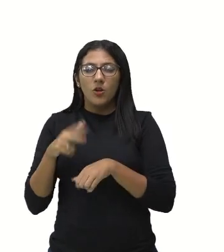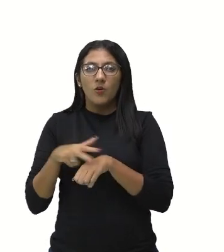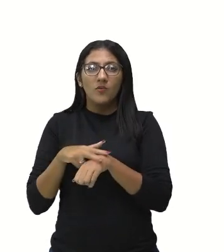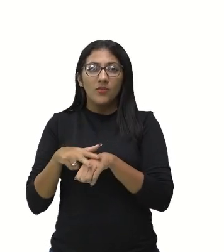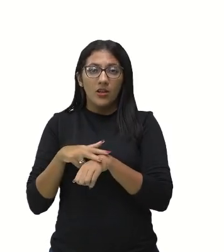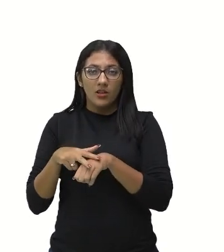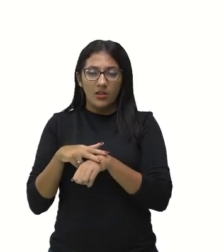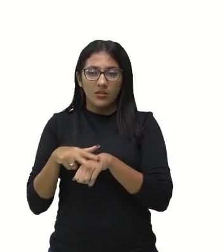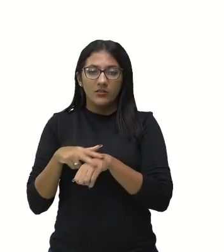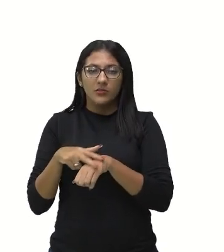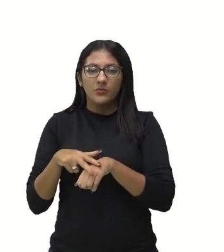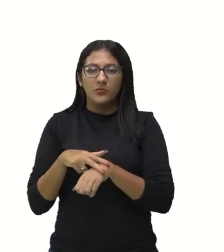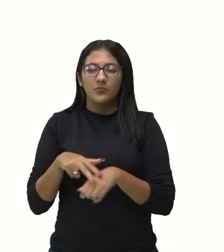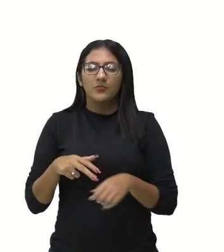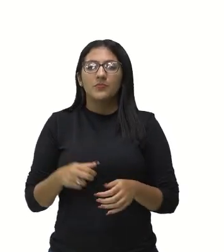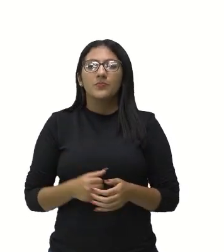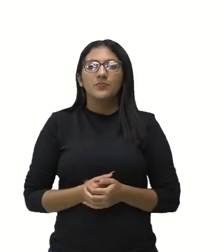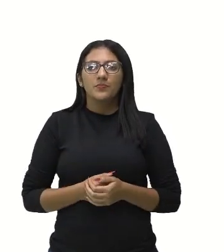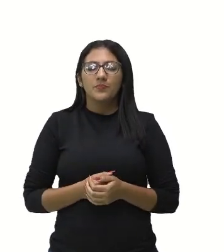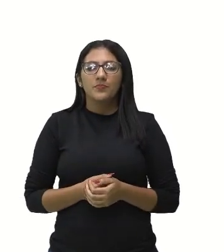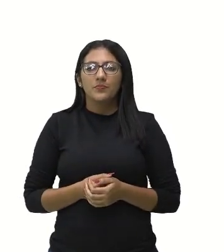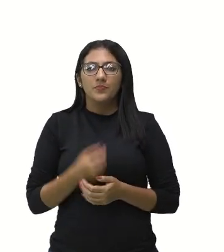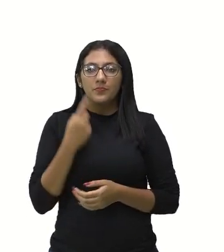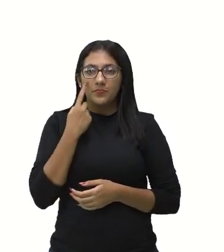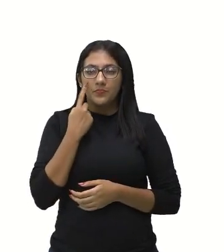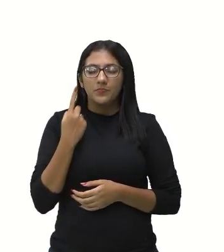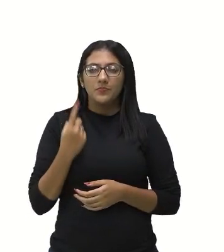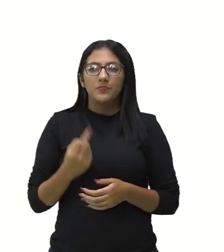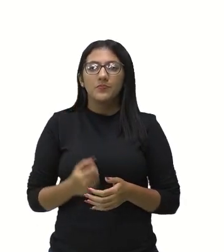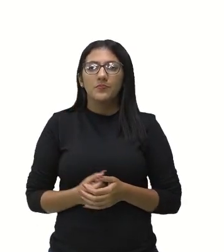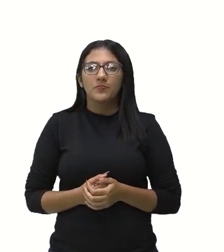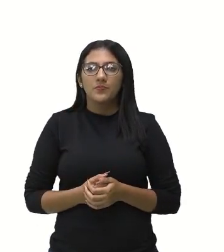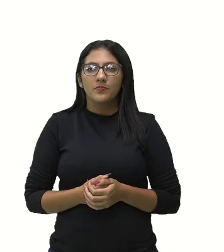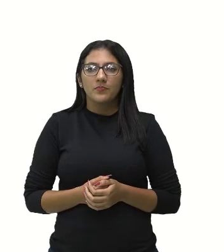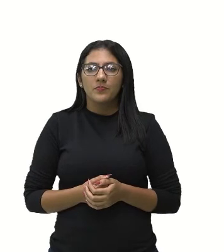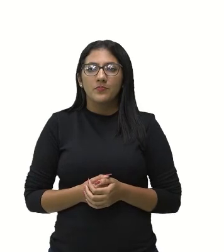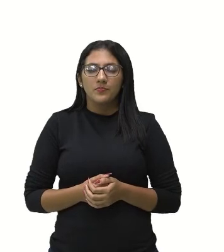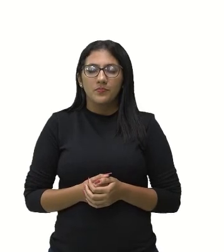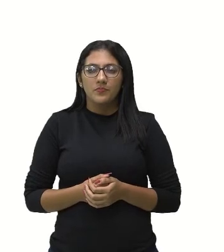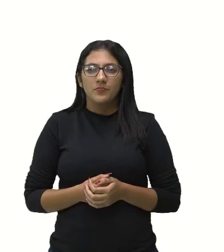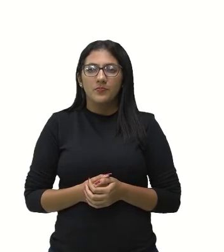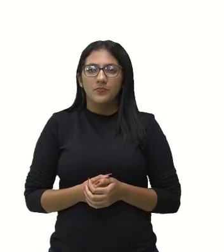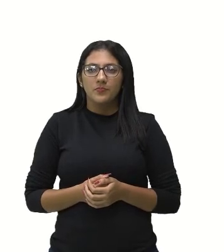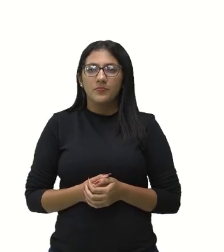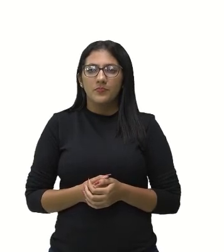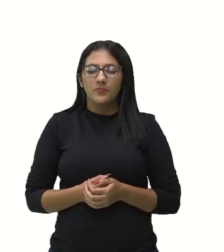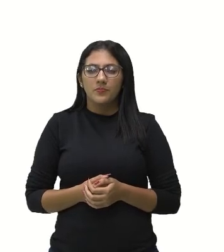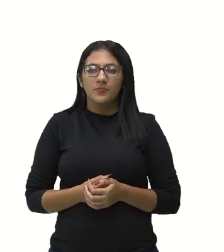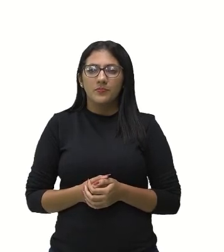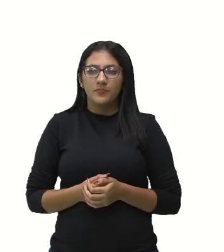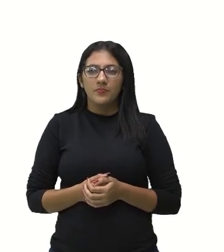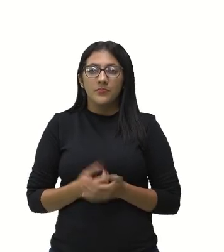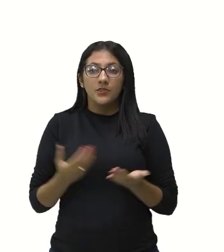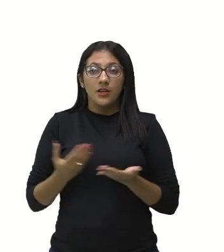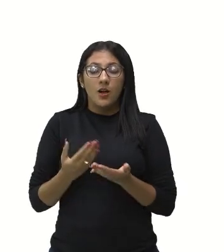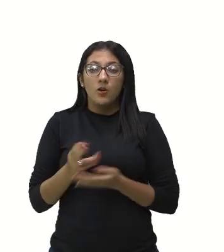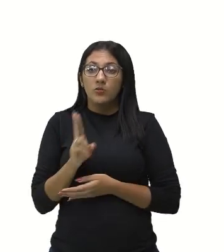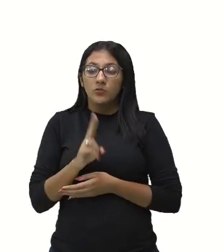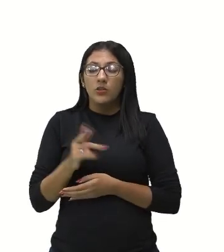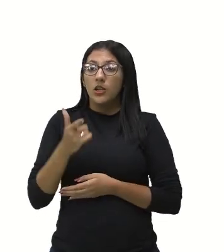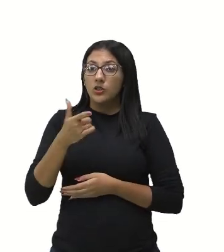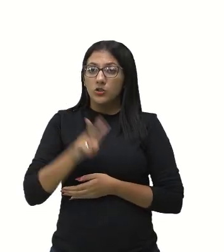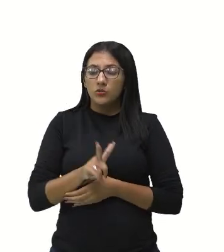verde. Vamos lá? Olha só. O volume do copo verde, ó. Vou usar a